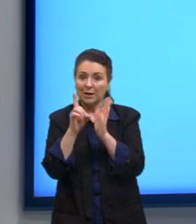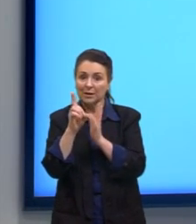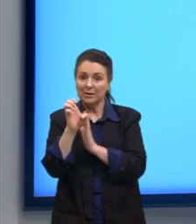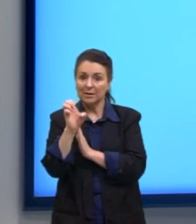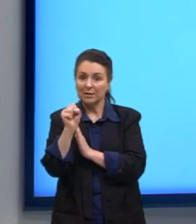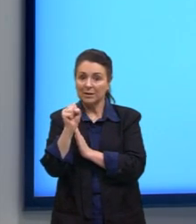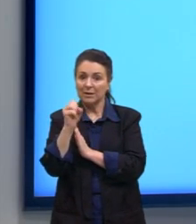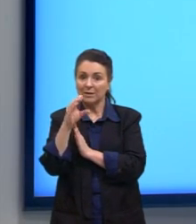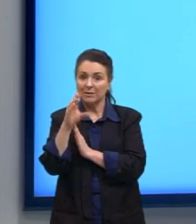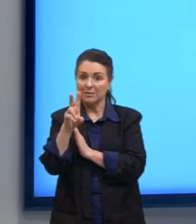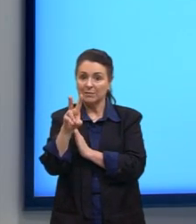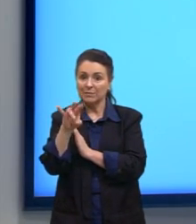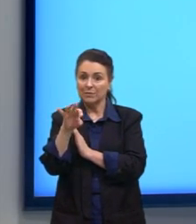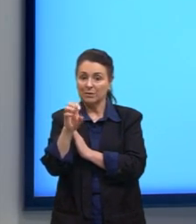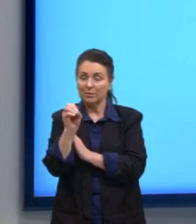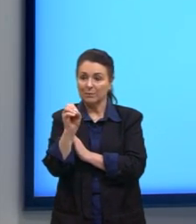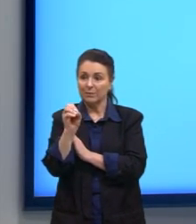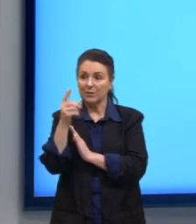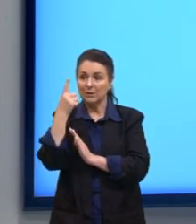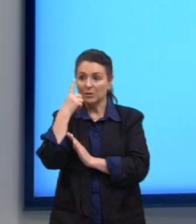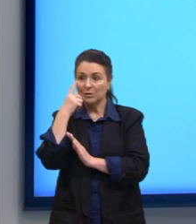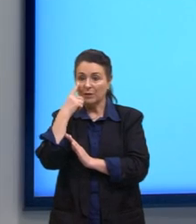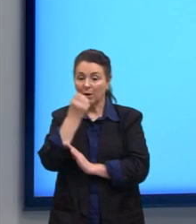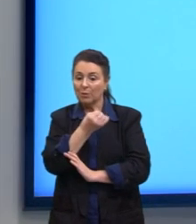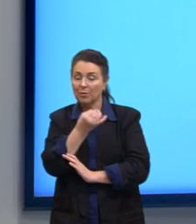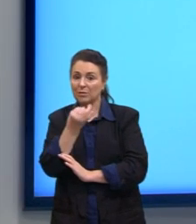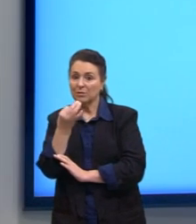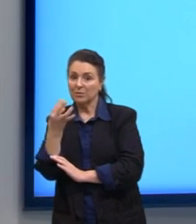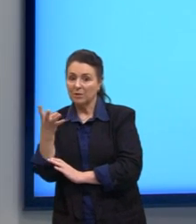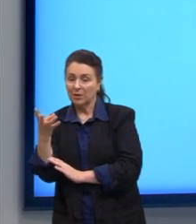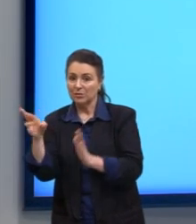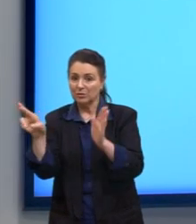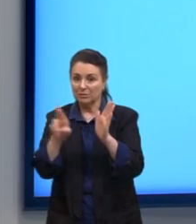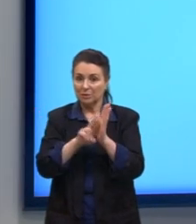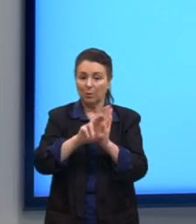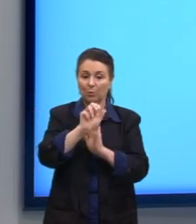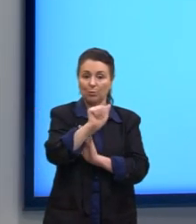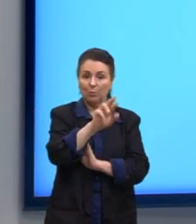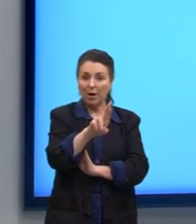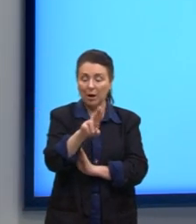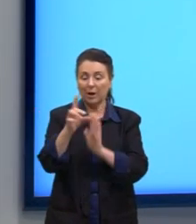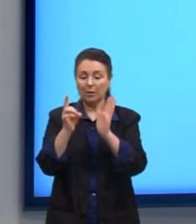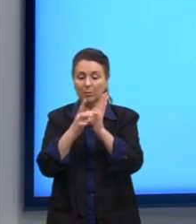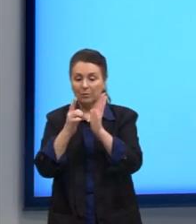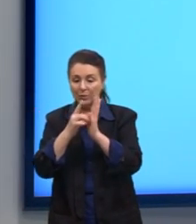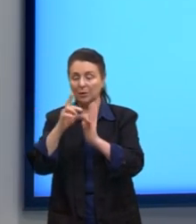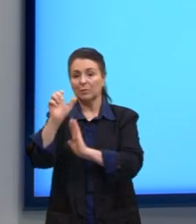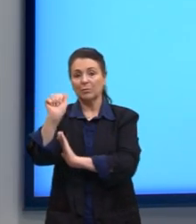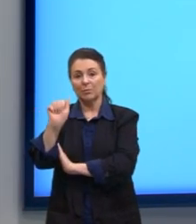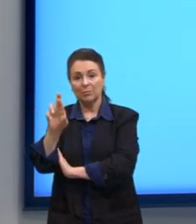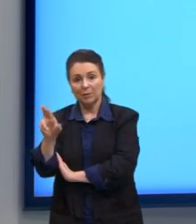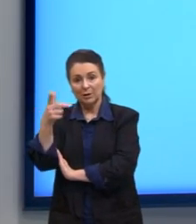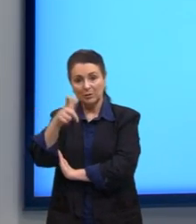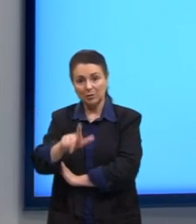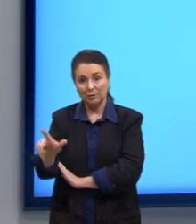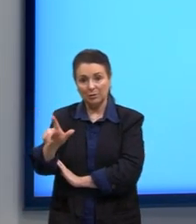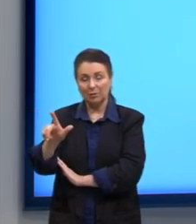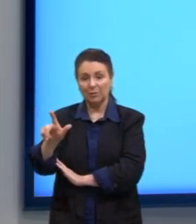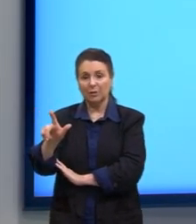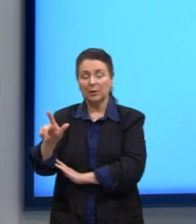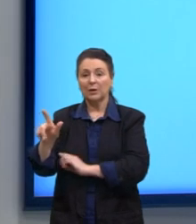consegue ver né os índices de refração do ar do vidro e do ar então a